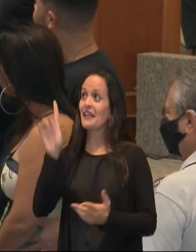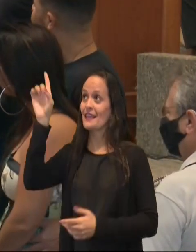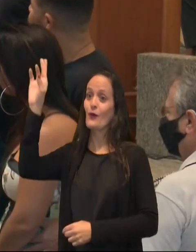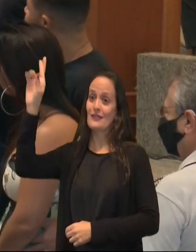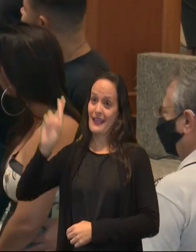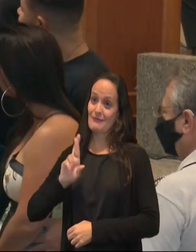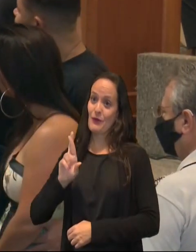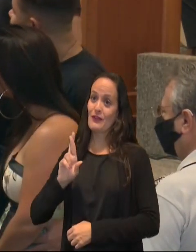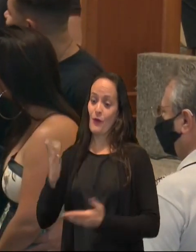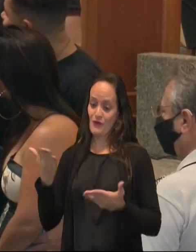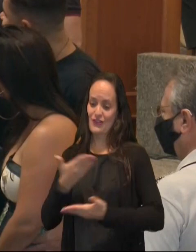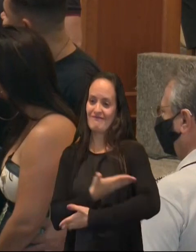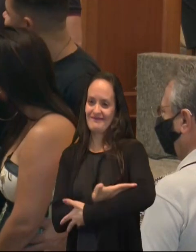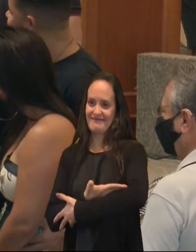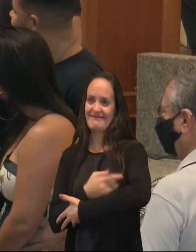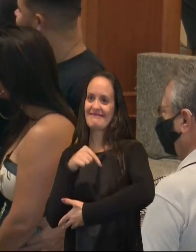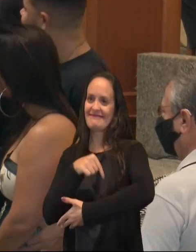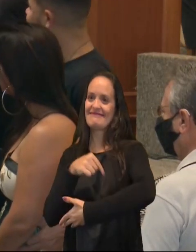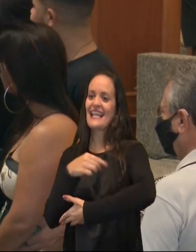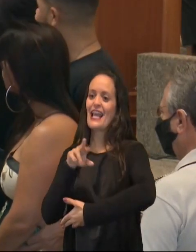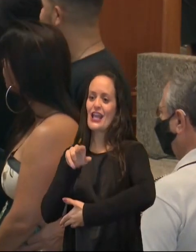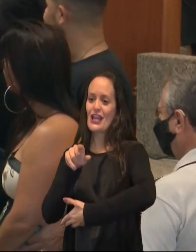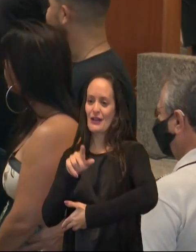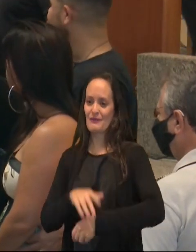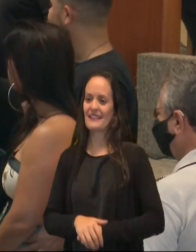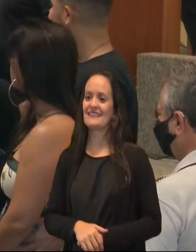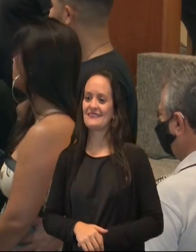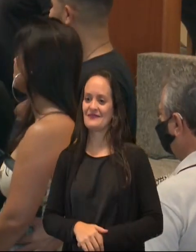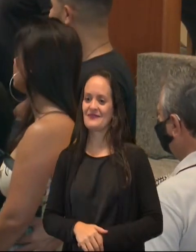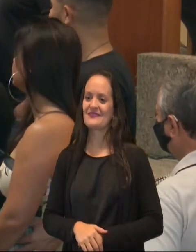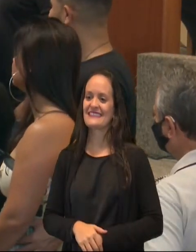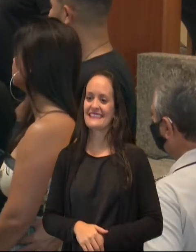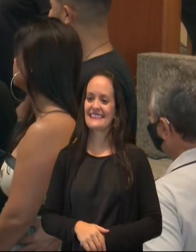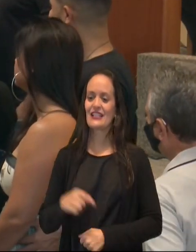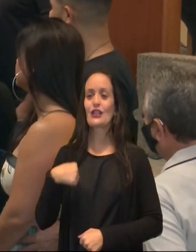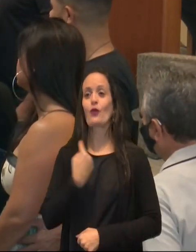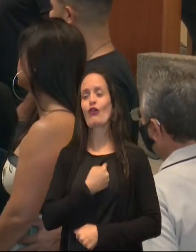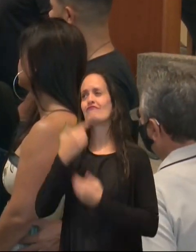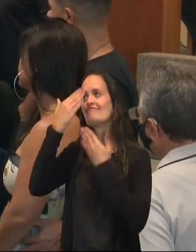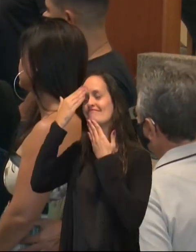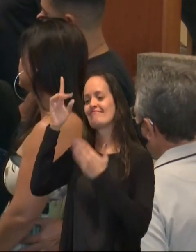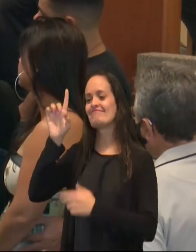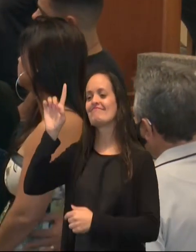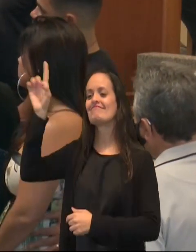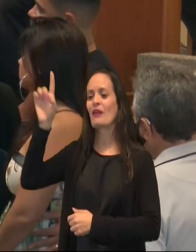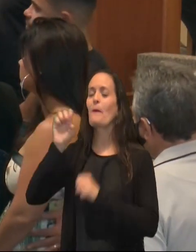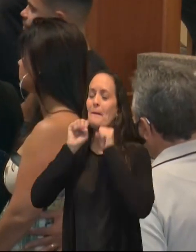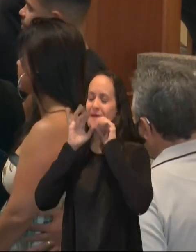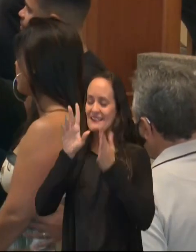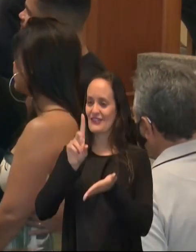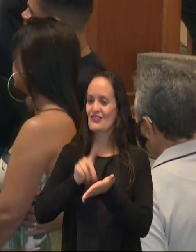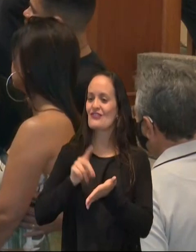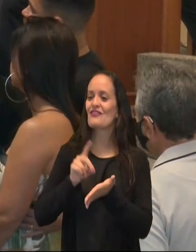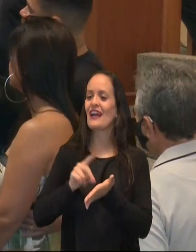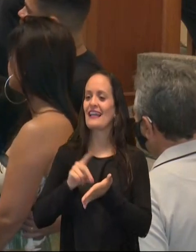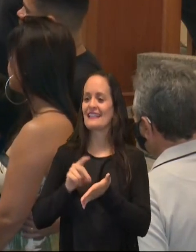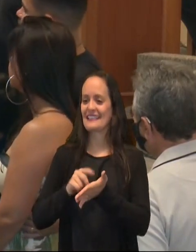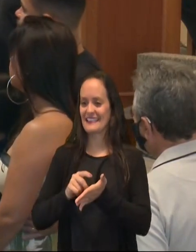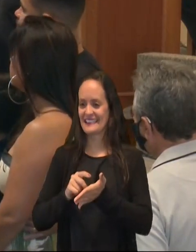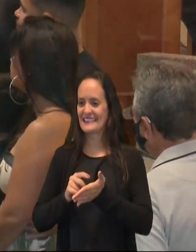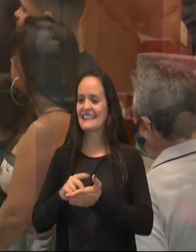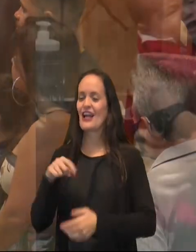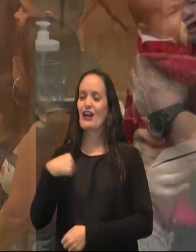essa graça para nossa família. Bento é nosso bebê arco-íris, né? É uma bênção de Deus. A gente não poderia deixar, mesmo em